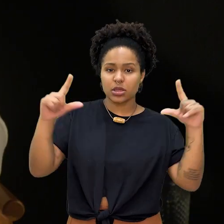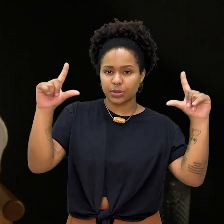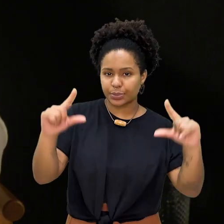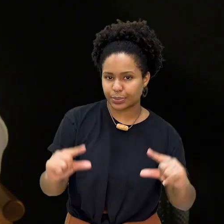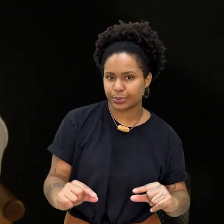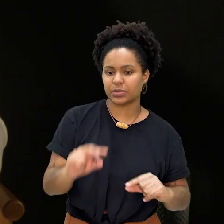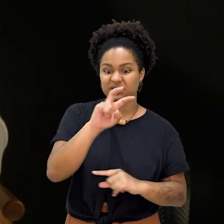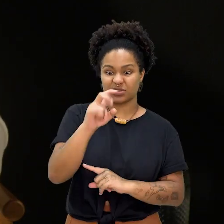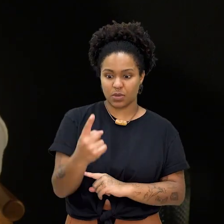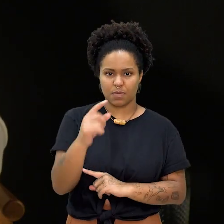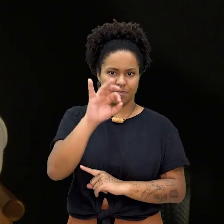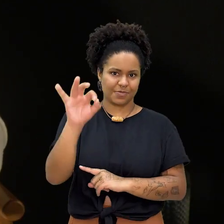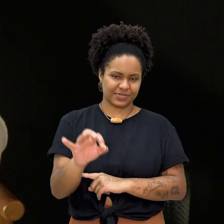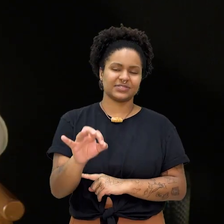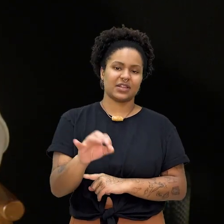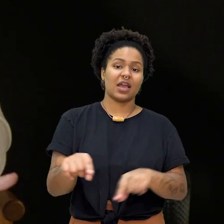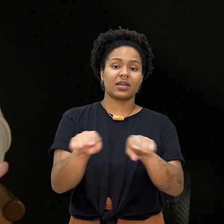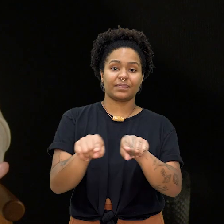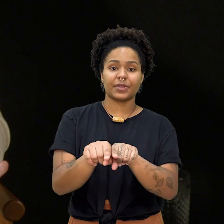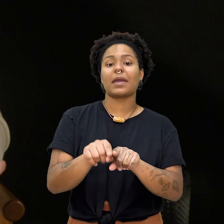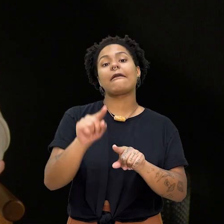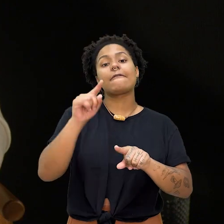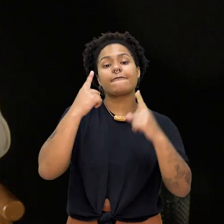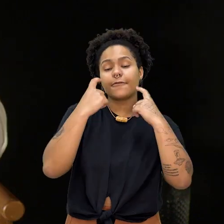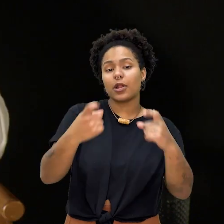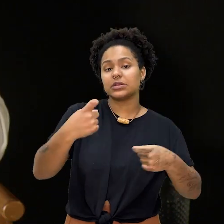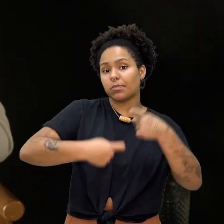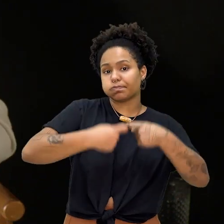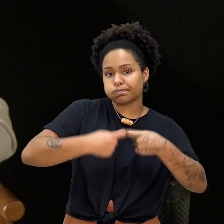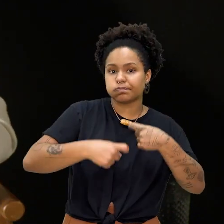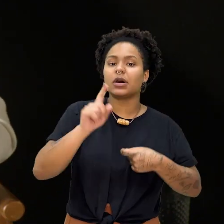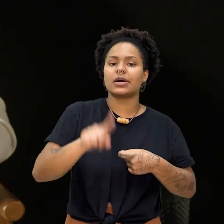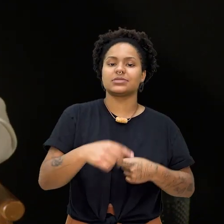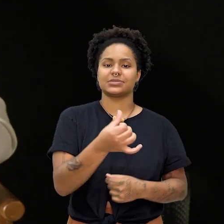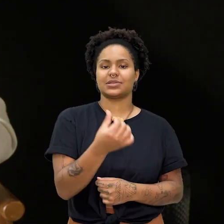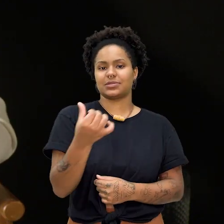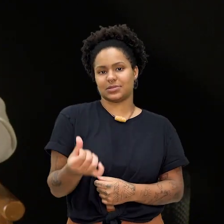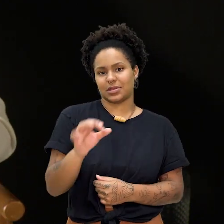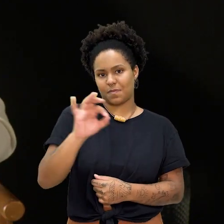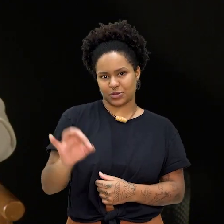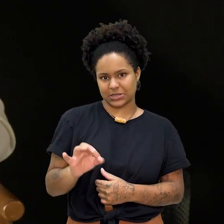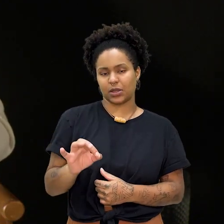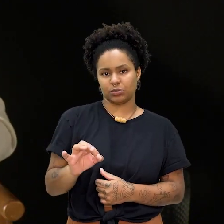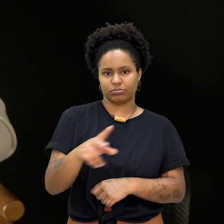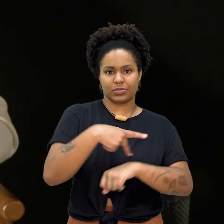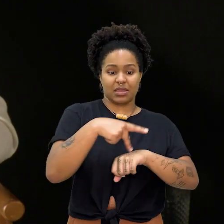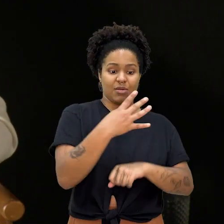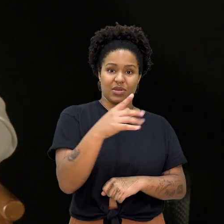violência doméstica foi de 51% e da violência sexual de 66%. Num país